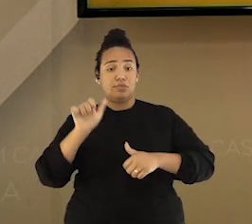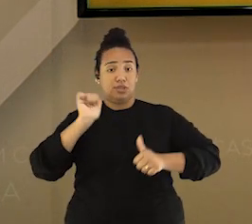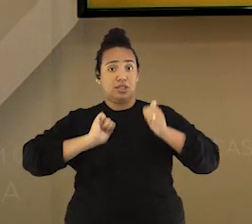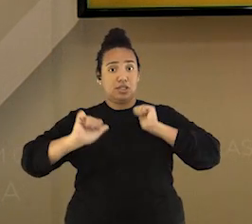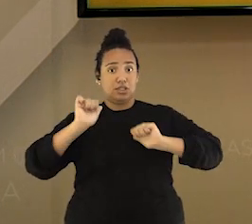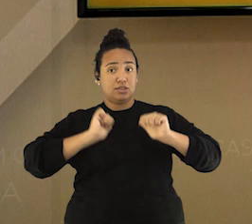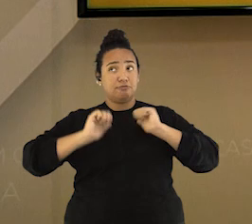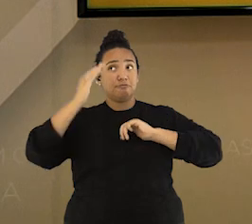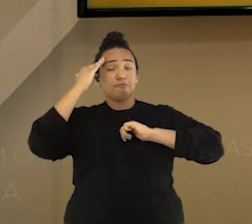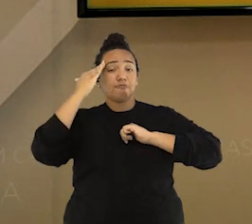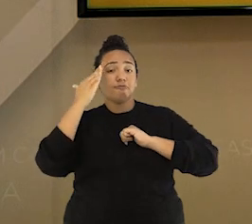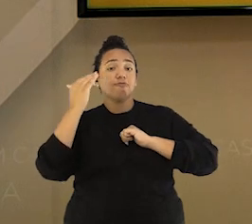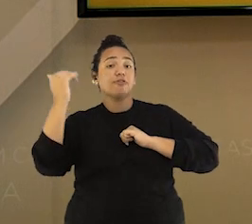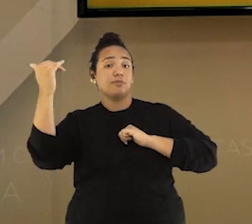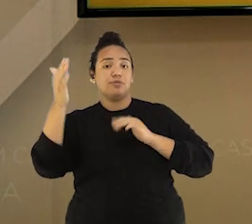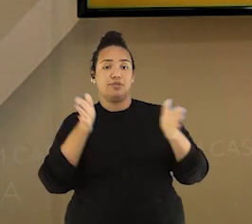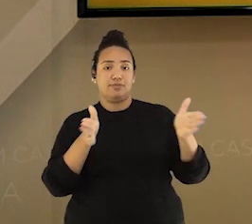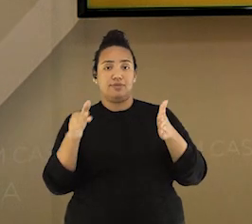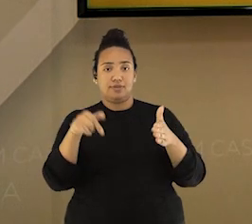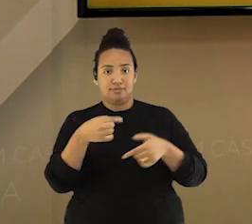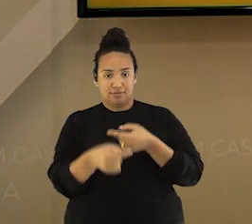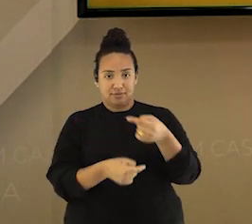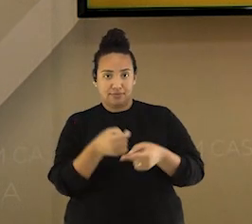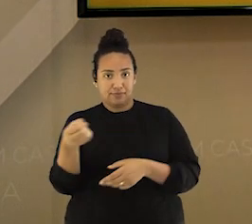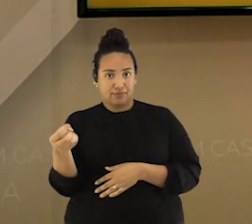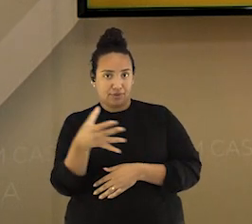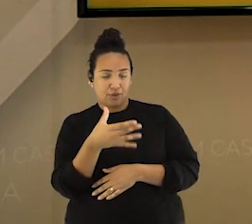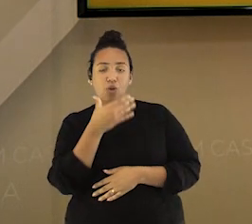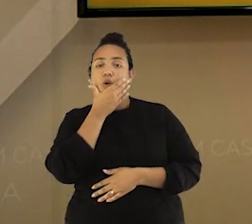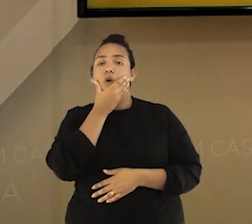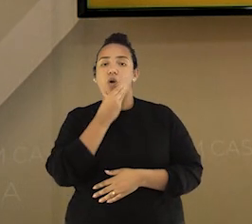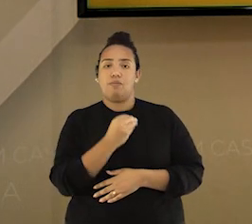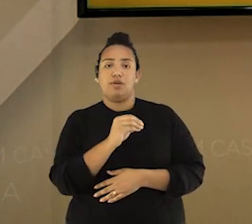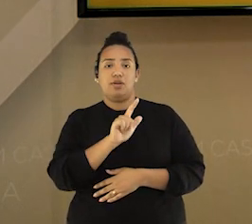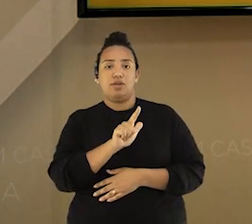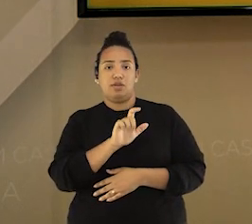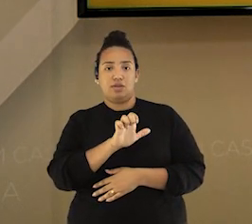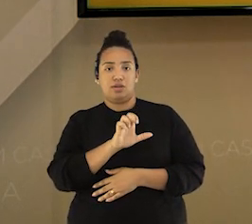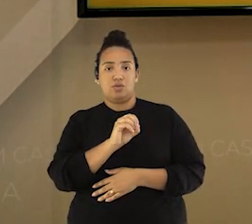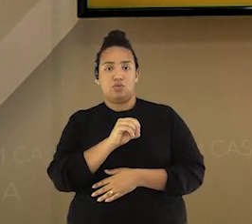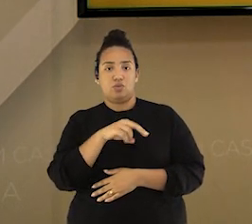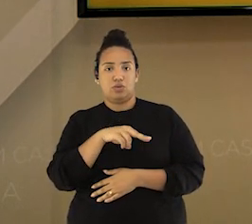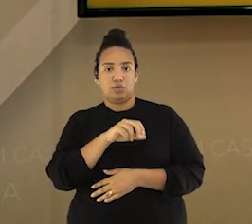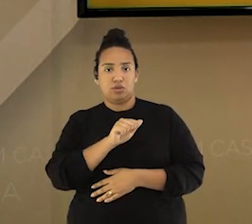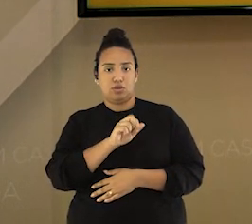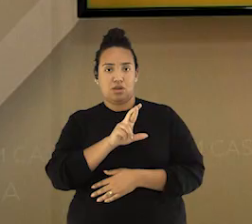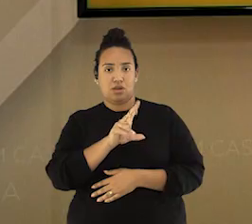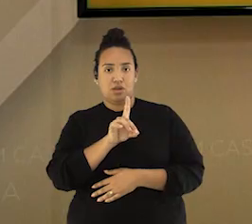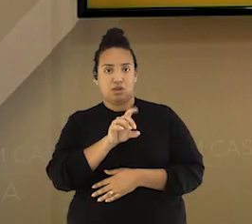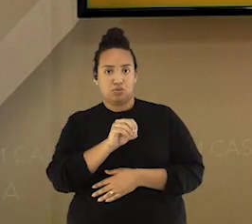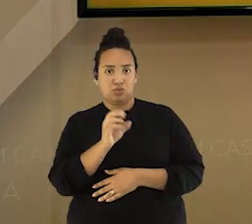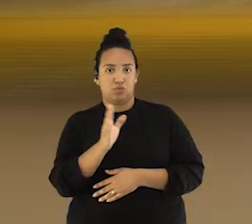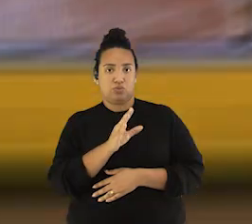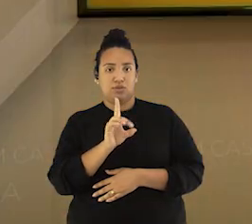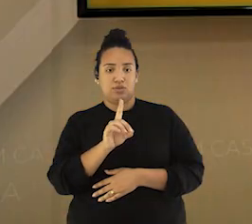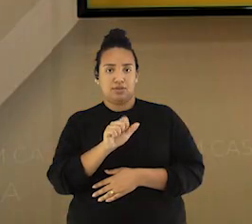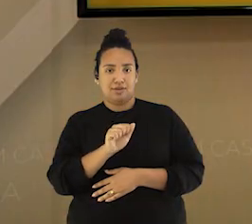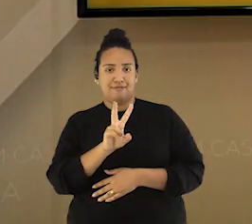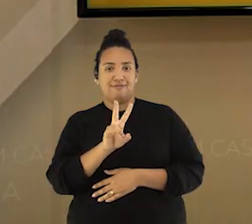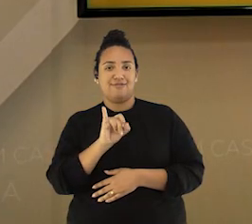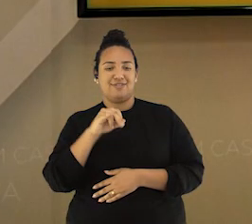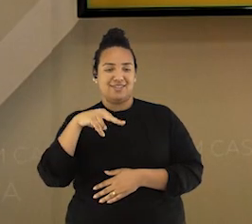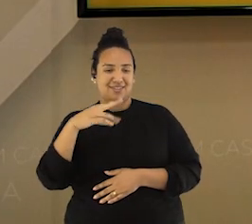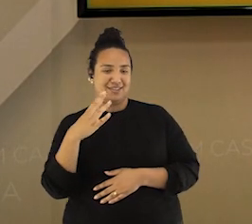arte renascentista, podemos citar Leonardo da Vinci, Michelangelo e Rafael.